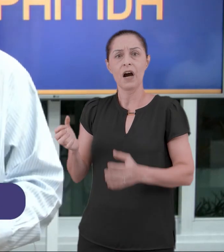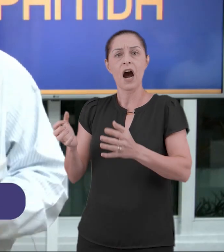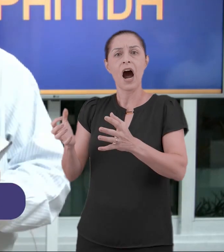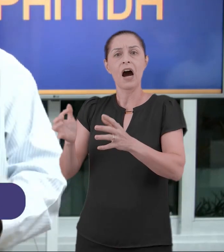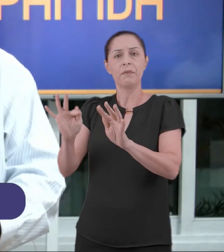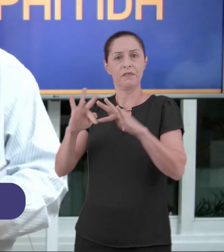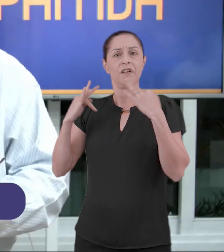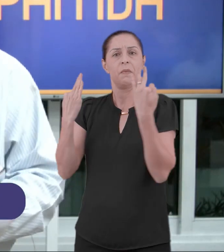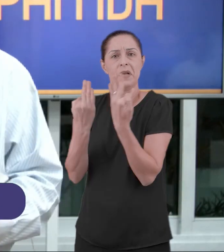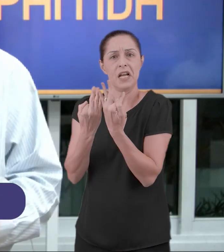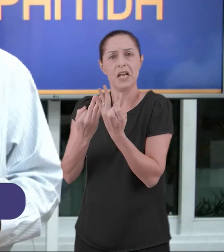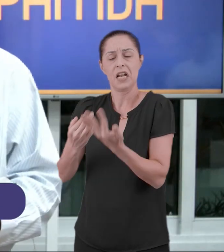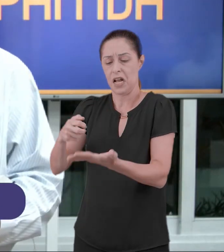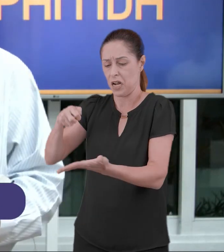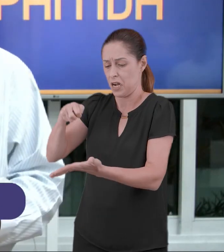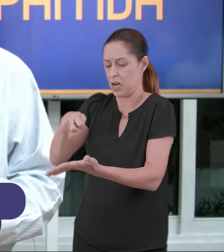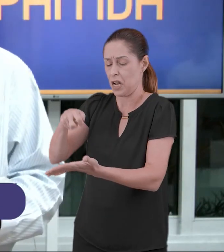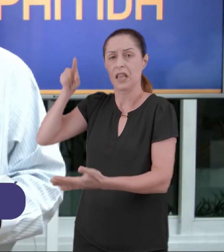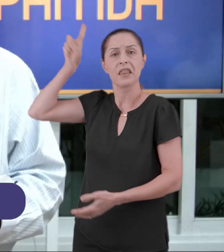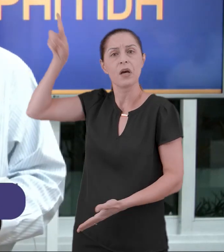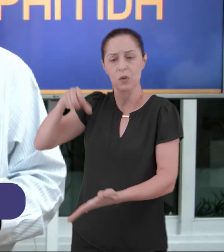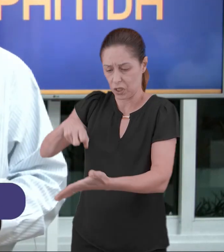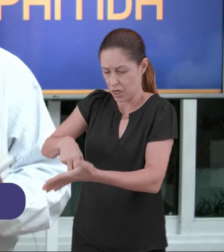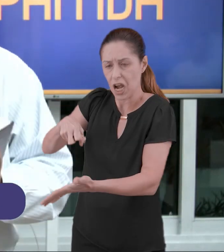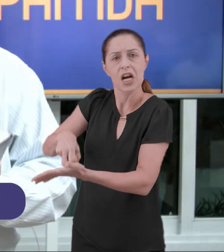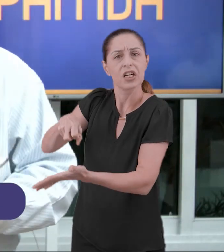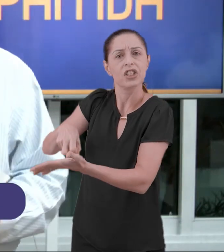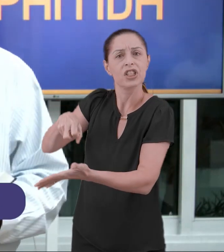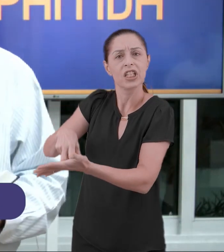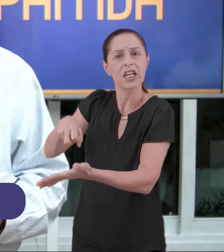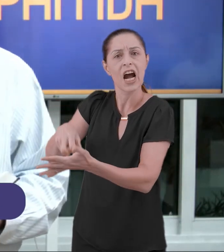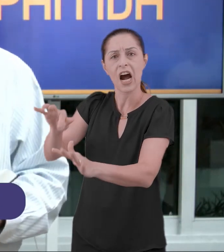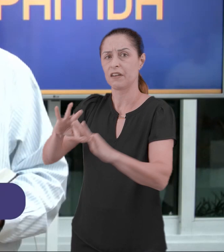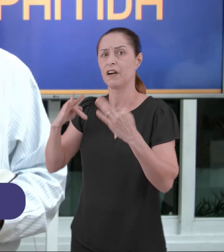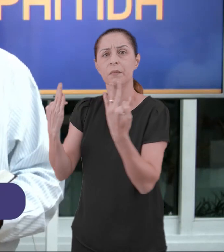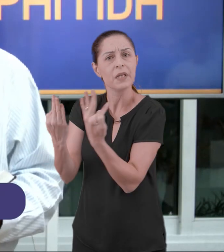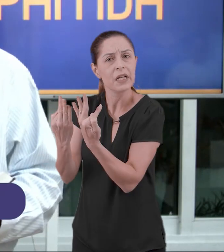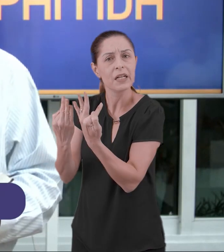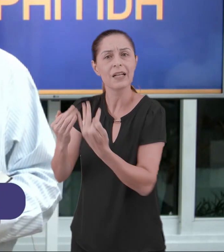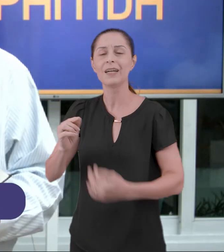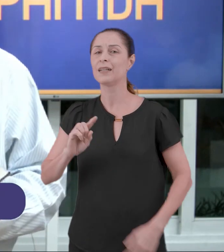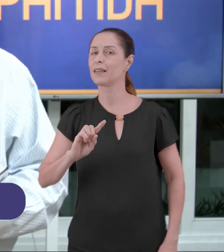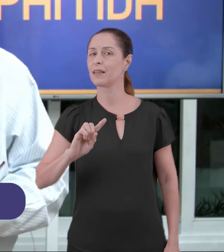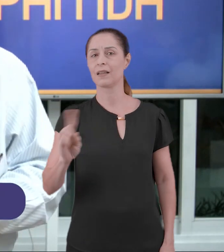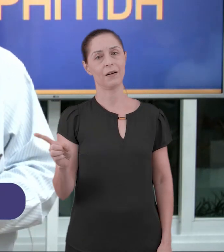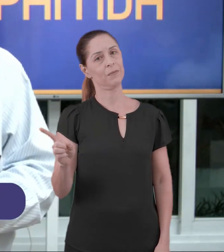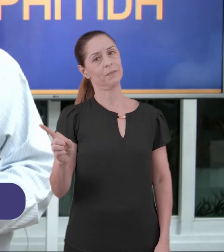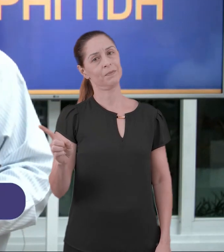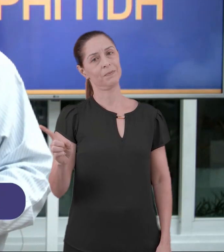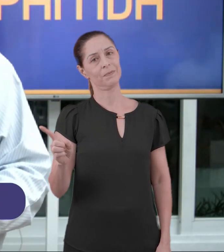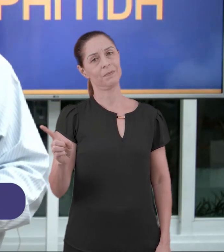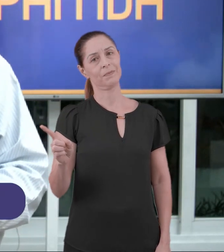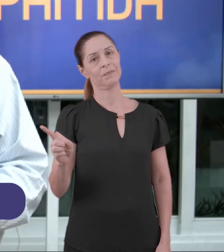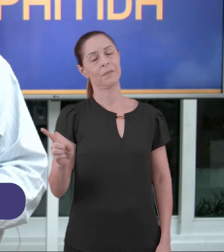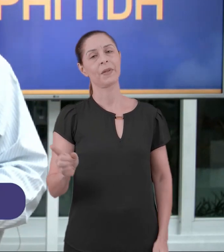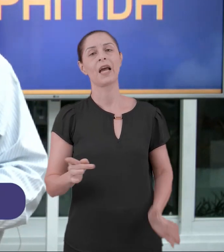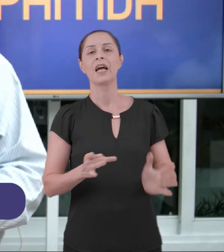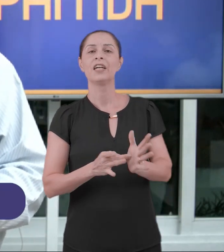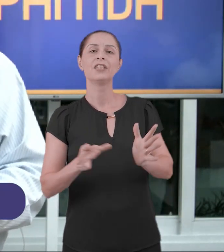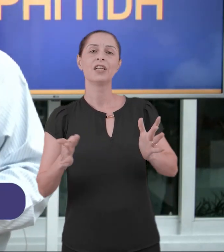nasceu castigada por Deus? Mas Jesus não vê assim. E é muito interessante